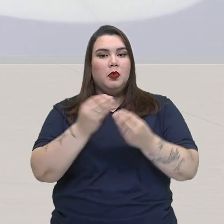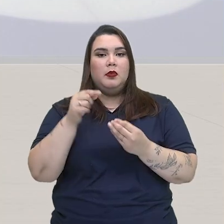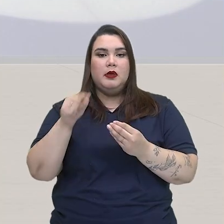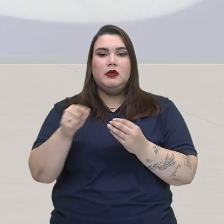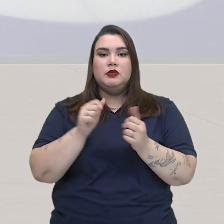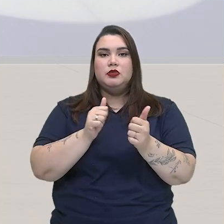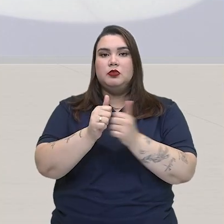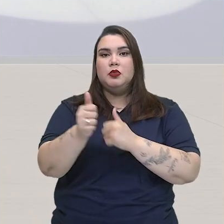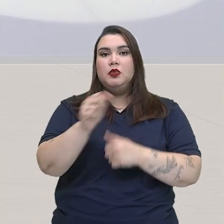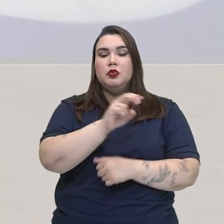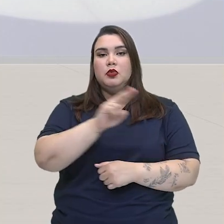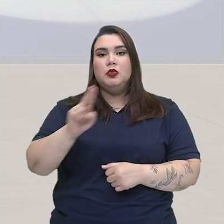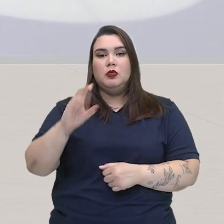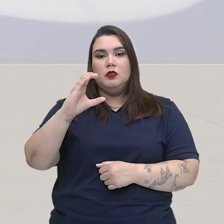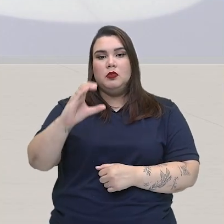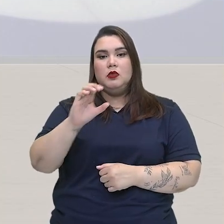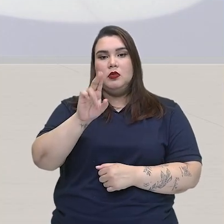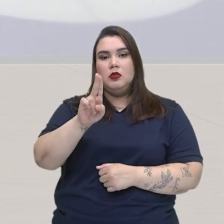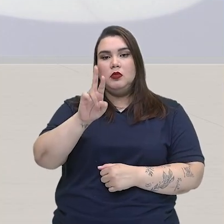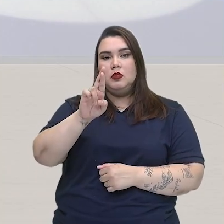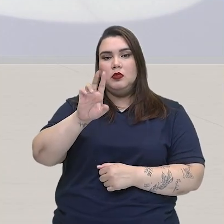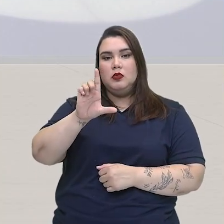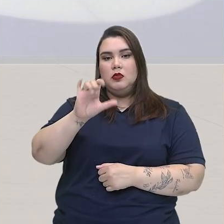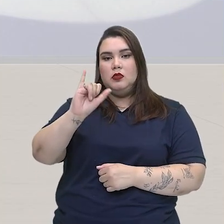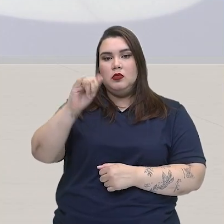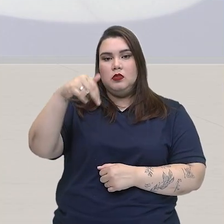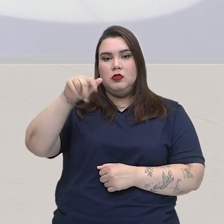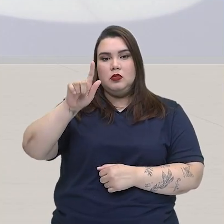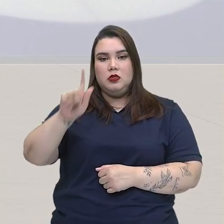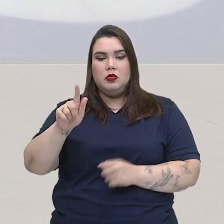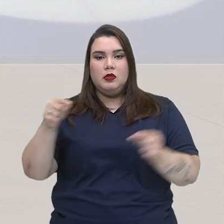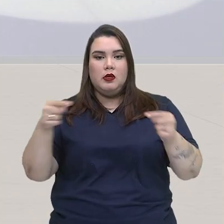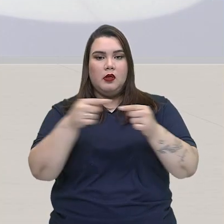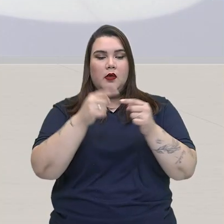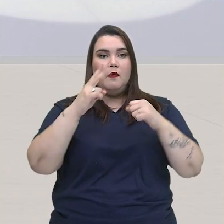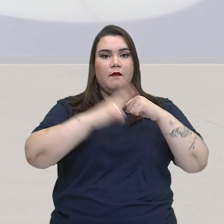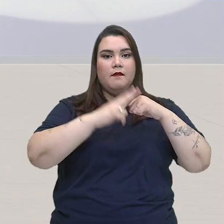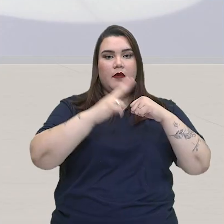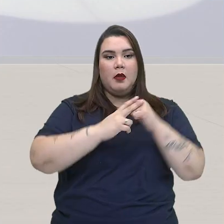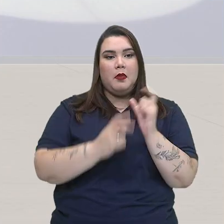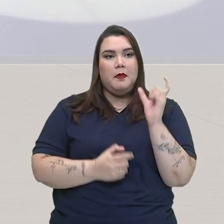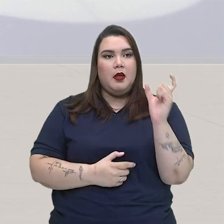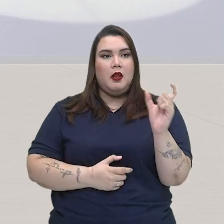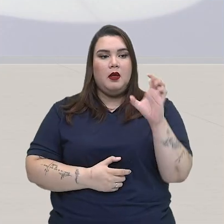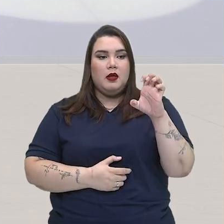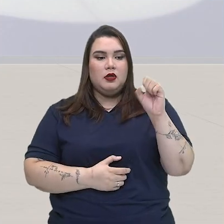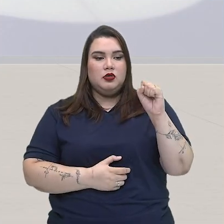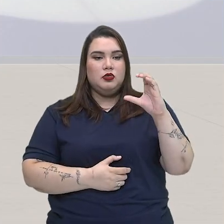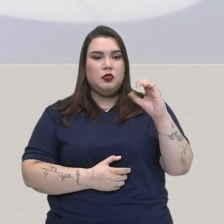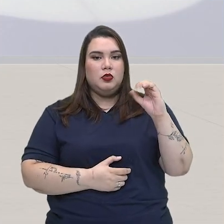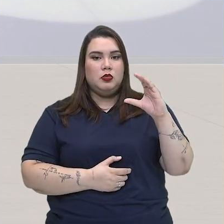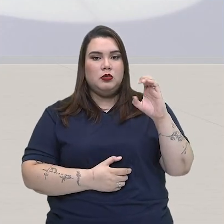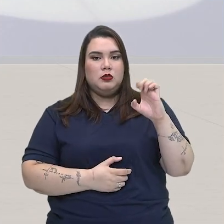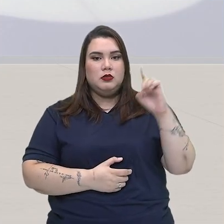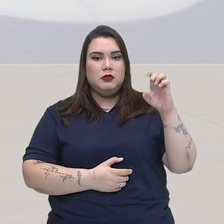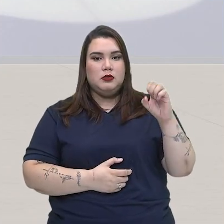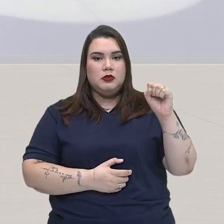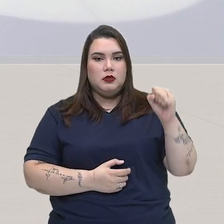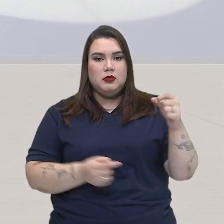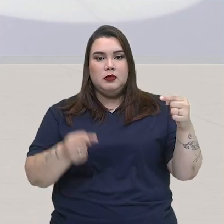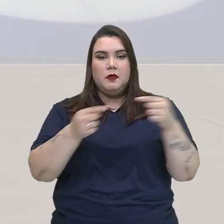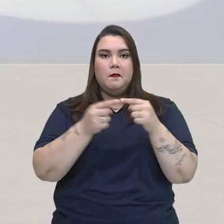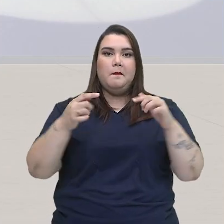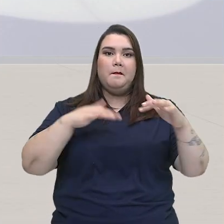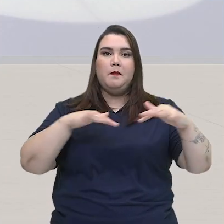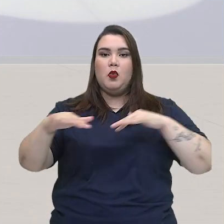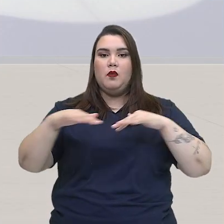curling deriva do verbo em escocês curl, que significa o quê? Movimento da pedra.